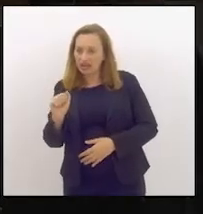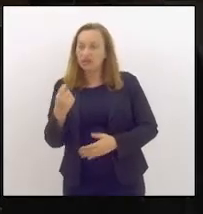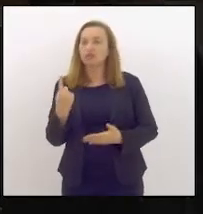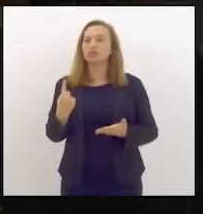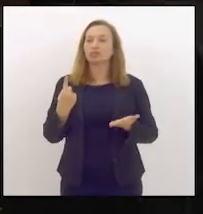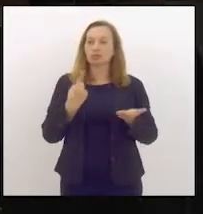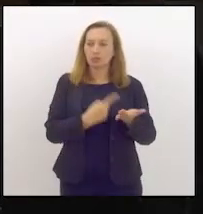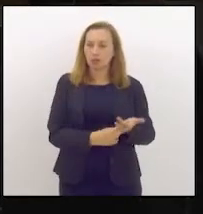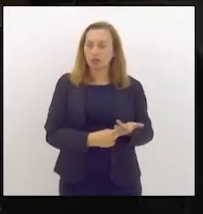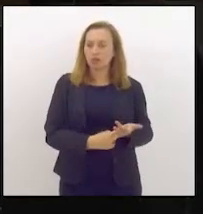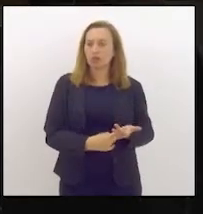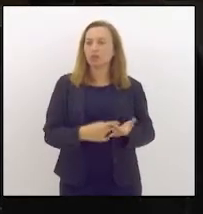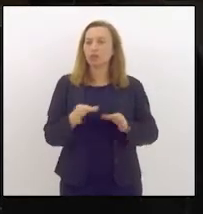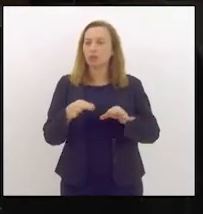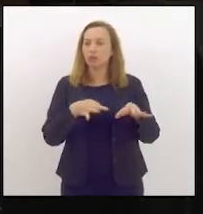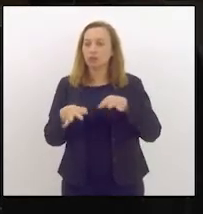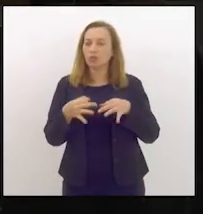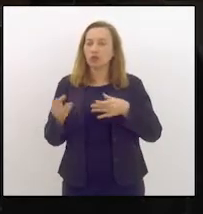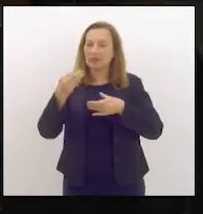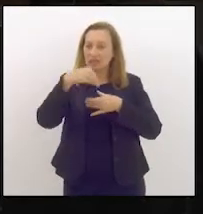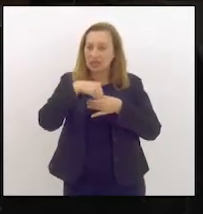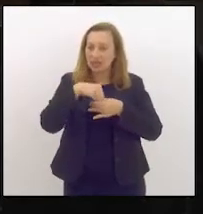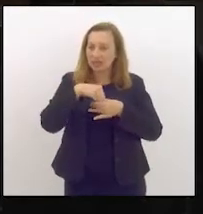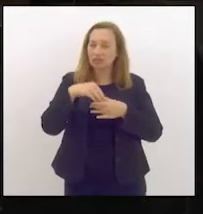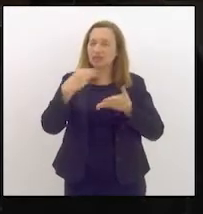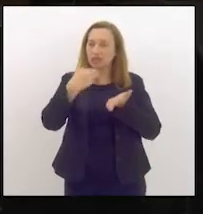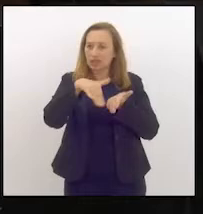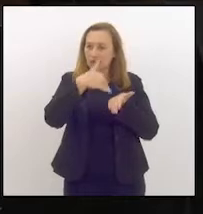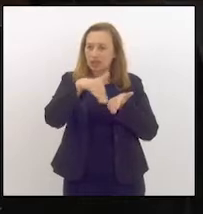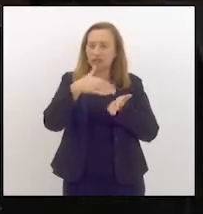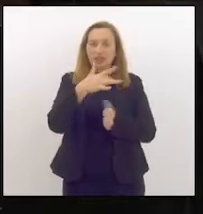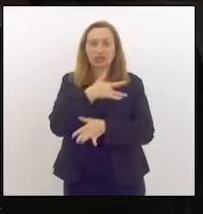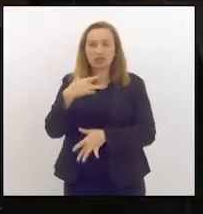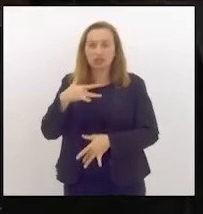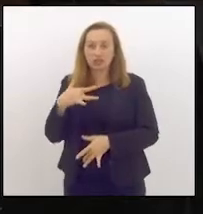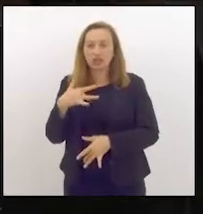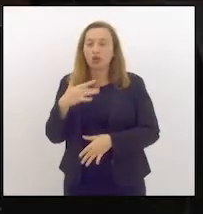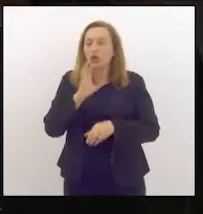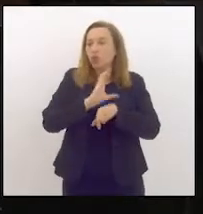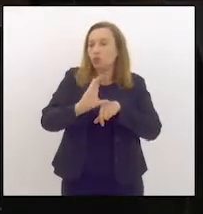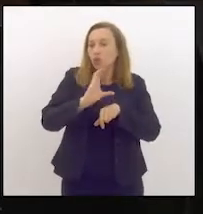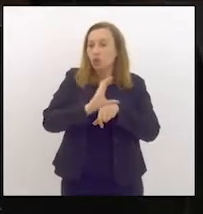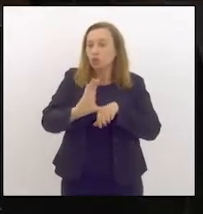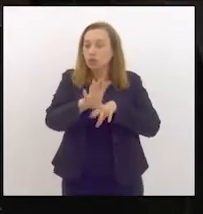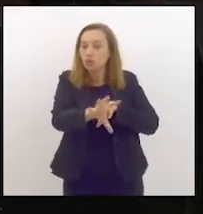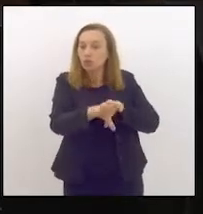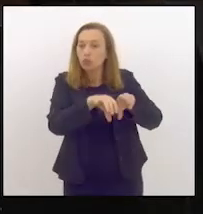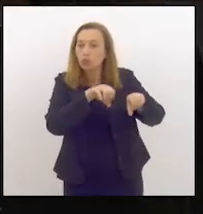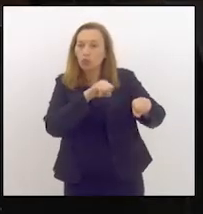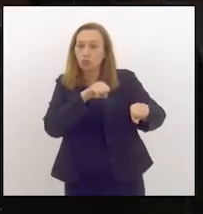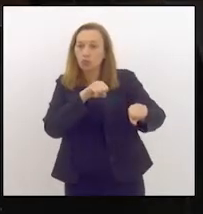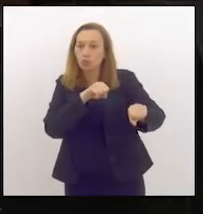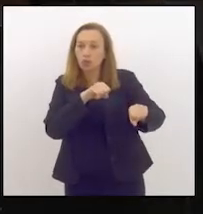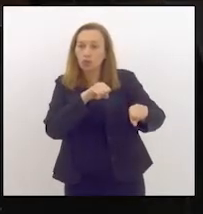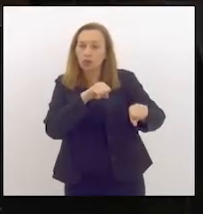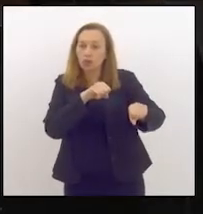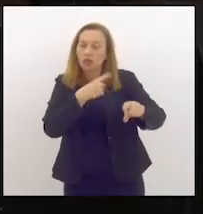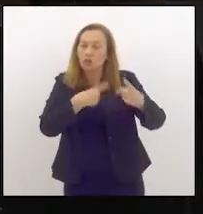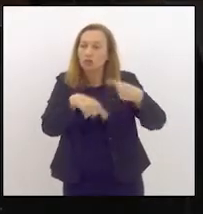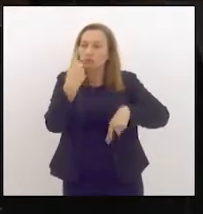comprometeu em organizar dentro do âmbito da Secretaria de Saúde cursos de forma de formação para